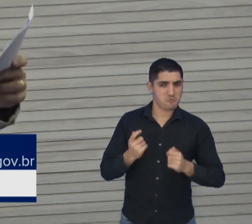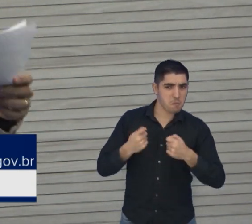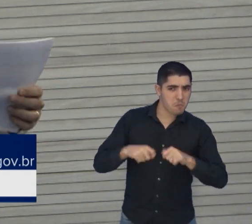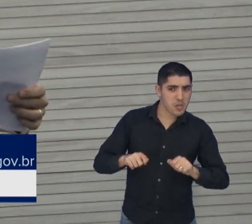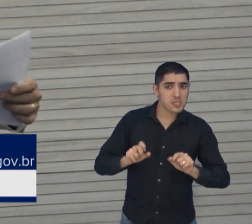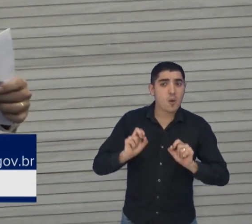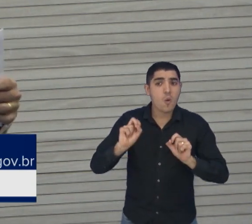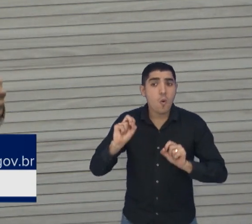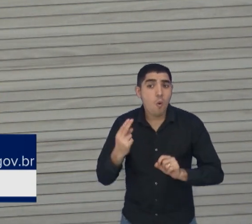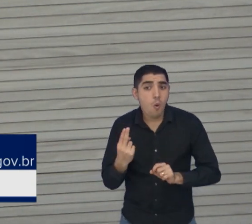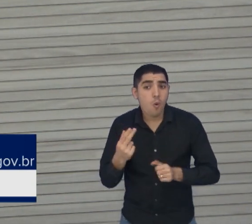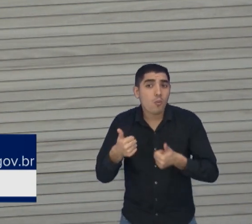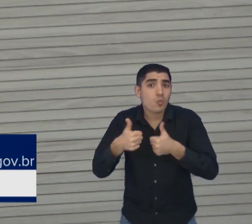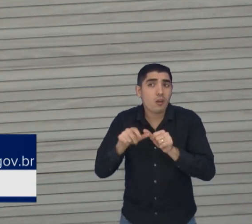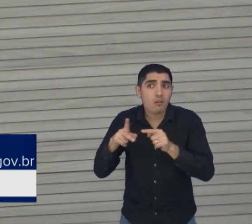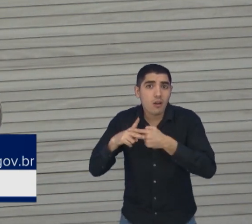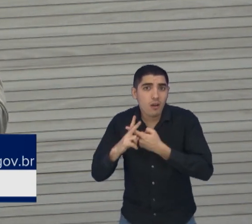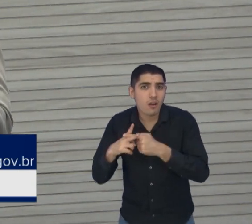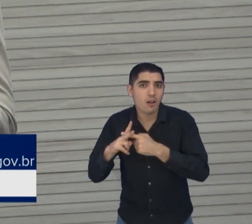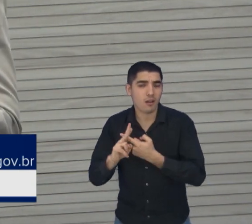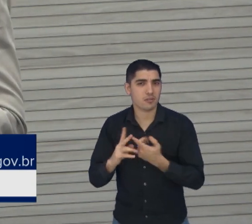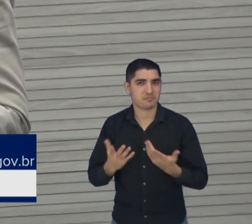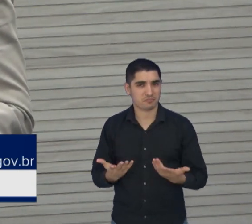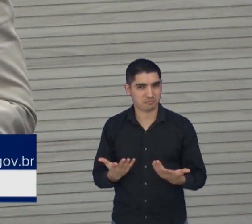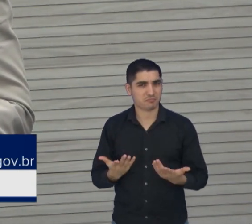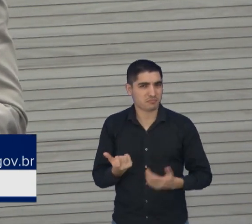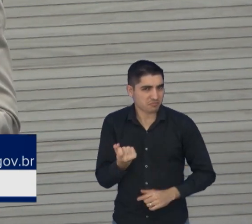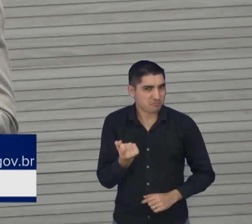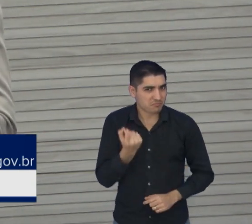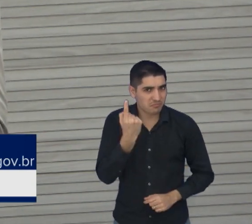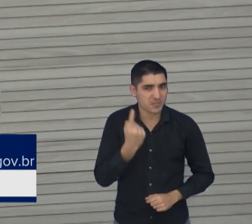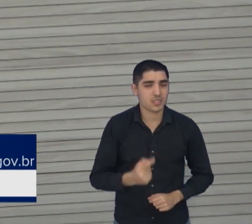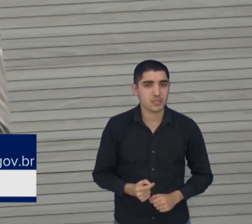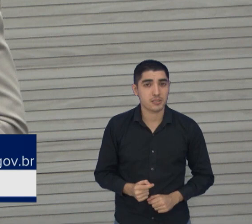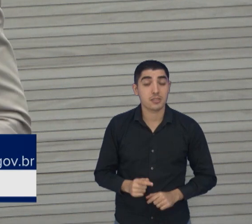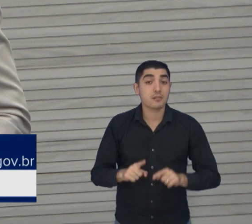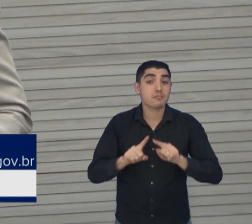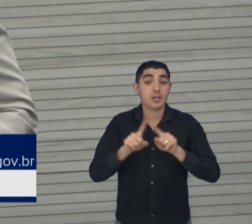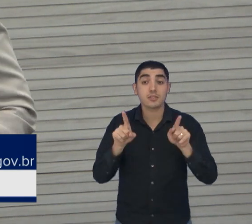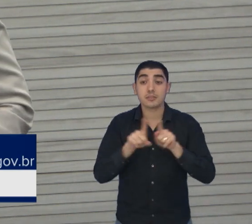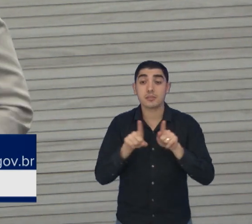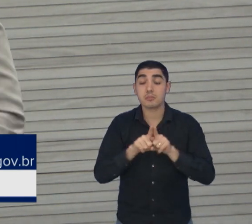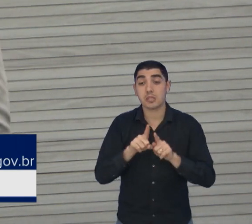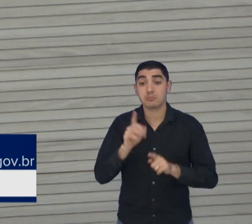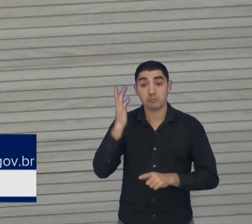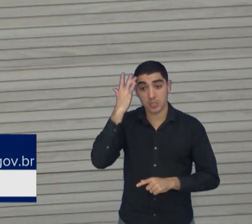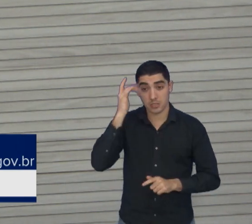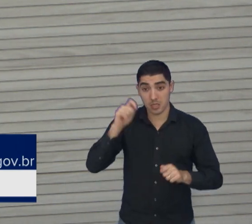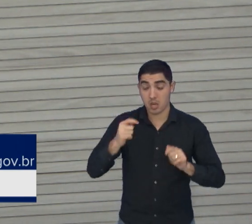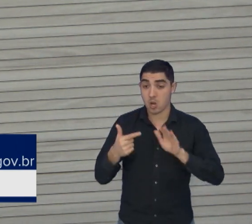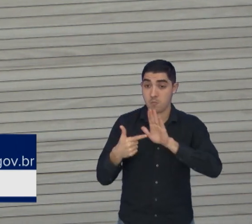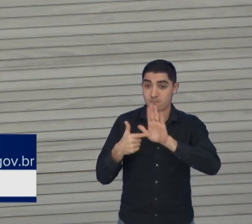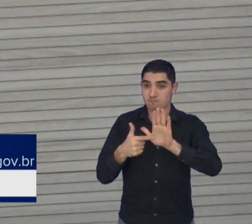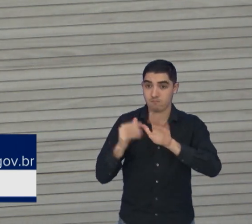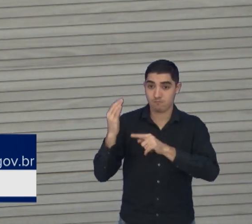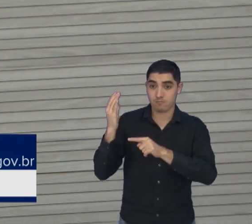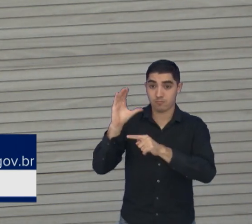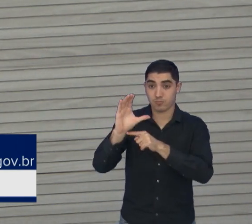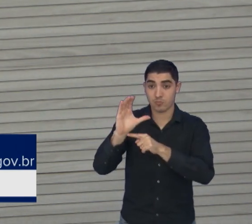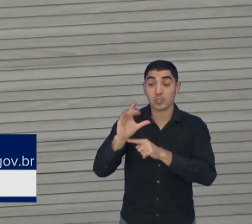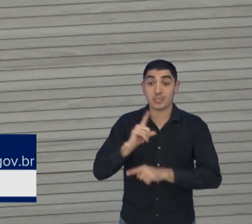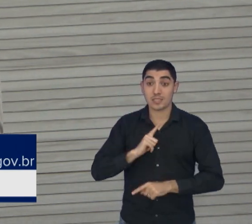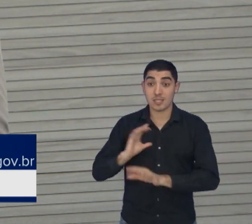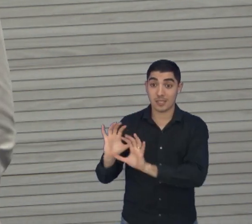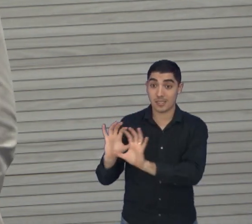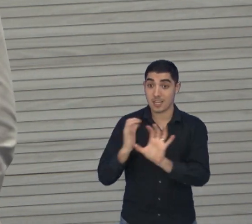2 justificativas para o mesmo assunto. E aqui, não sei se o Betão vai conseguir colocar, né? A gente está com 28 mil